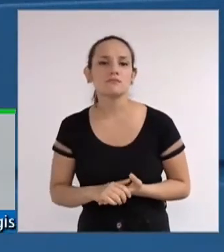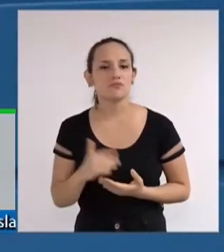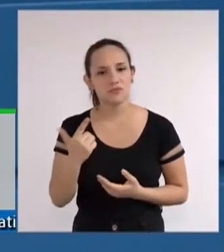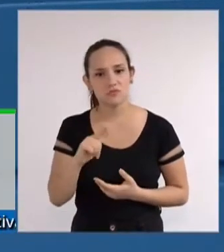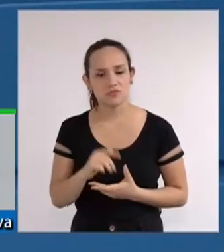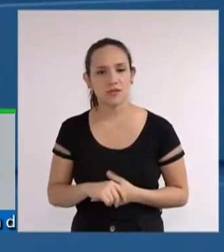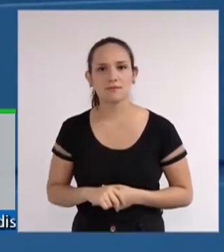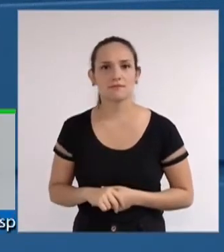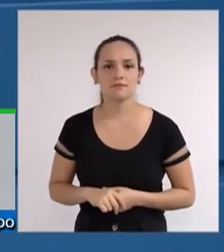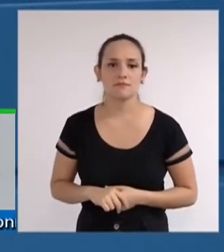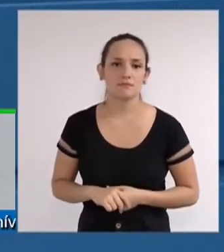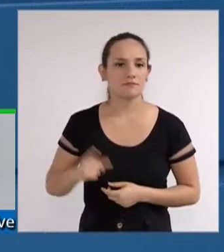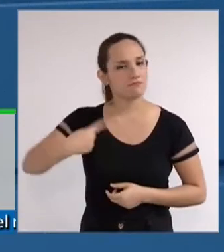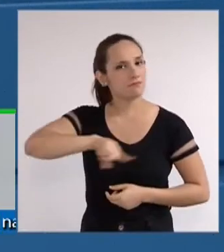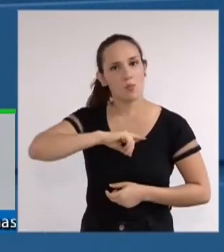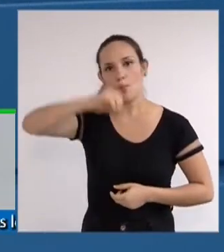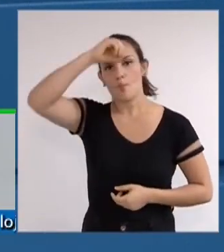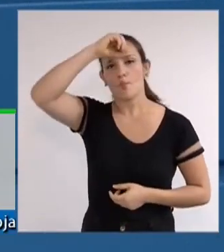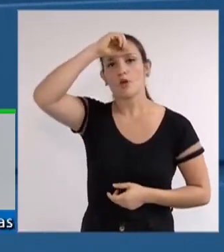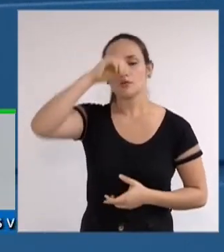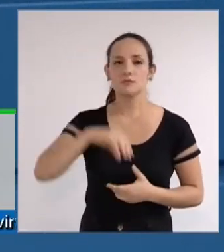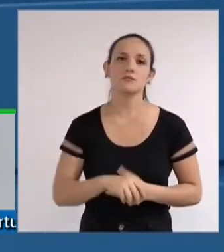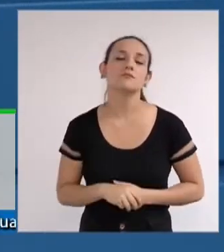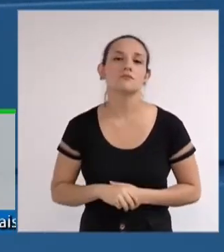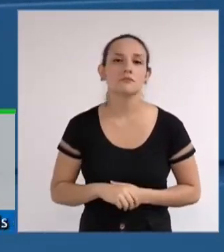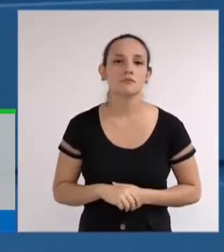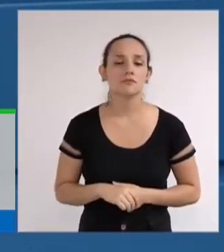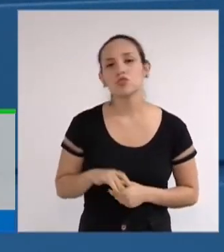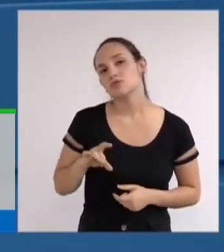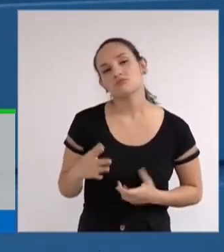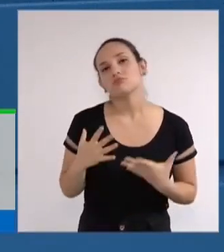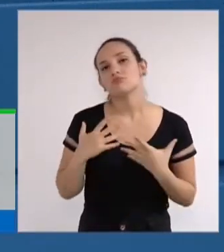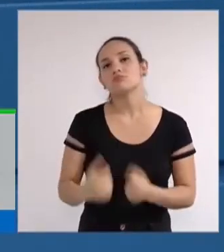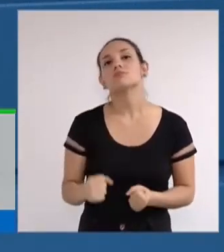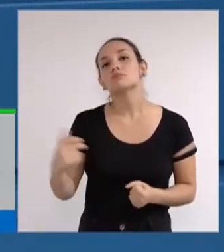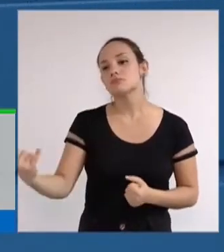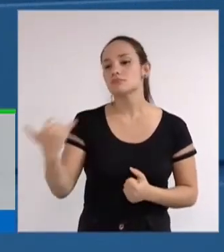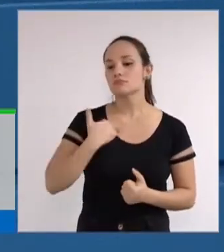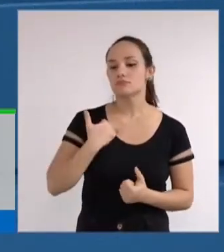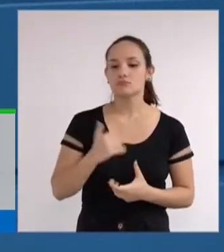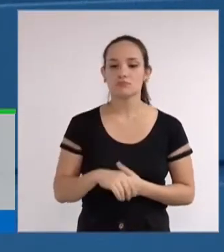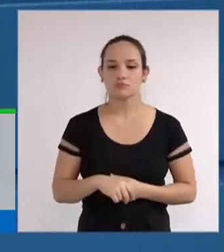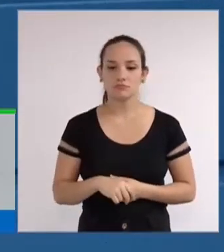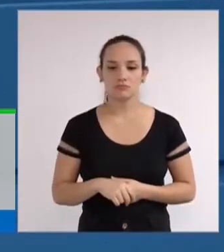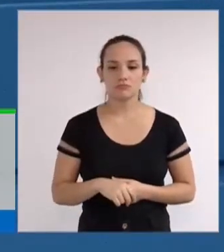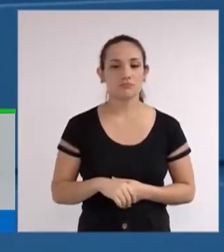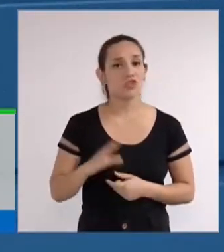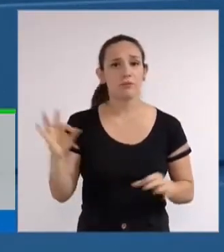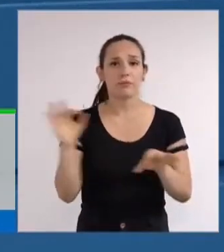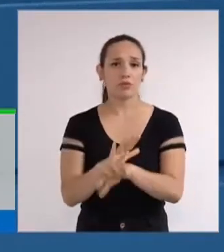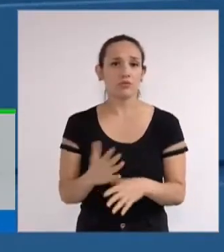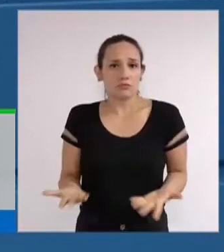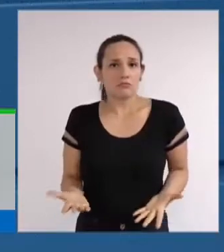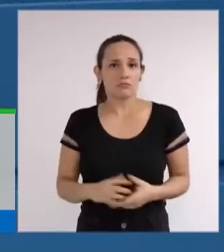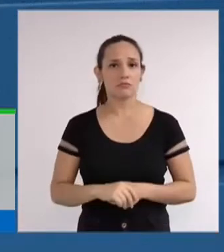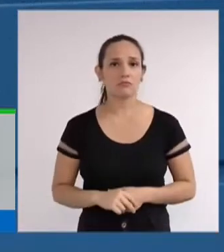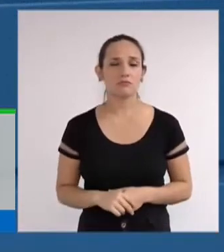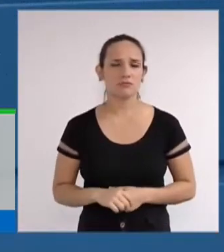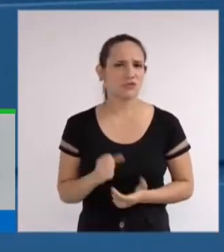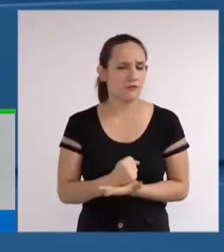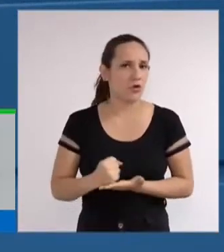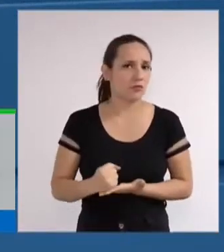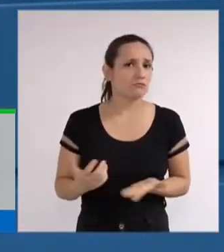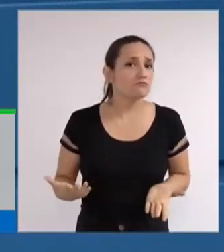Não é feito. Nós não sabemos. Nós apenas recebemos a informação do que já estava